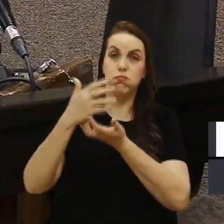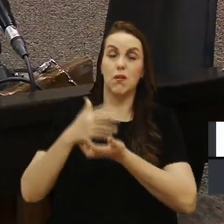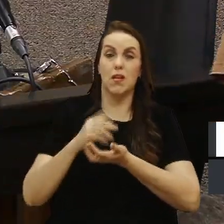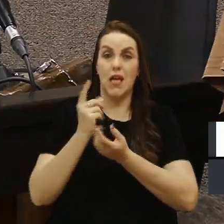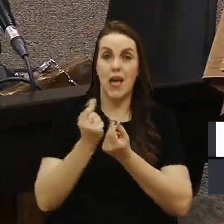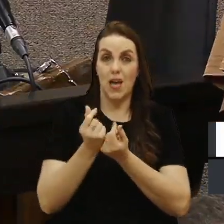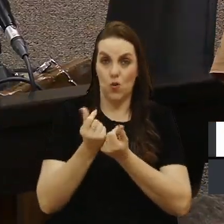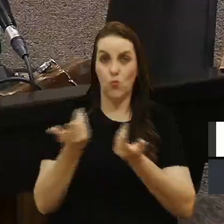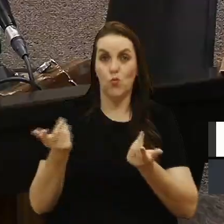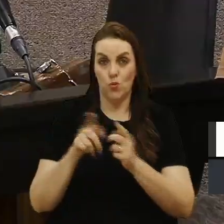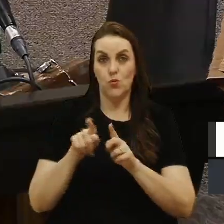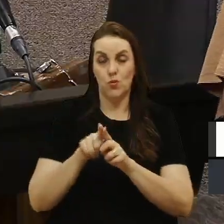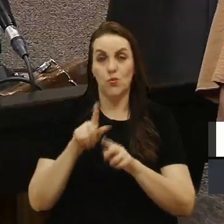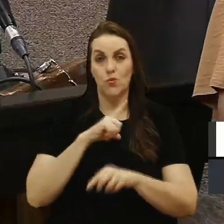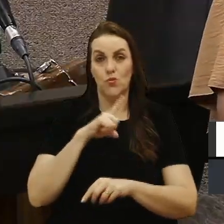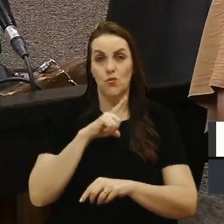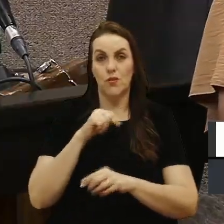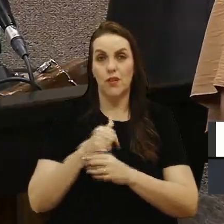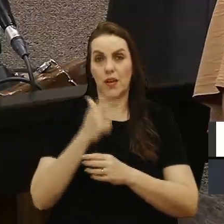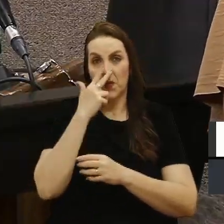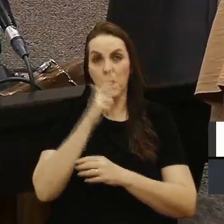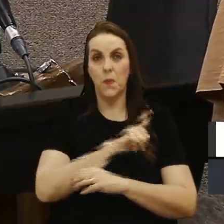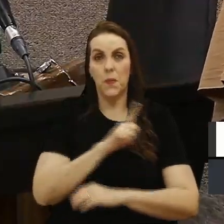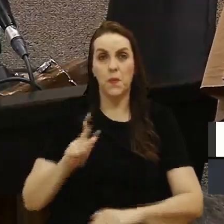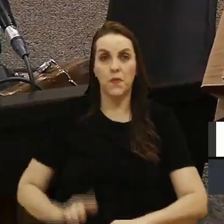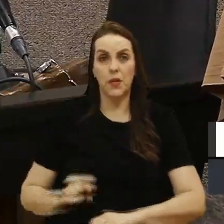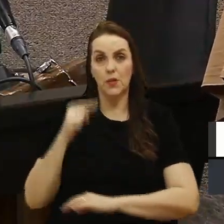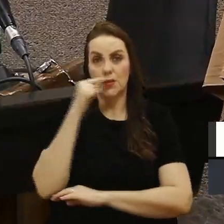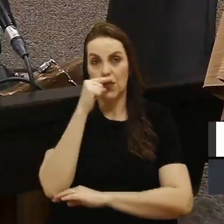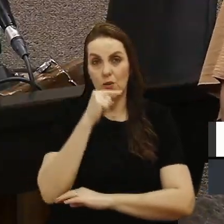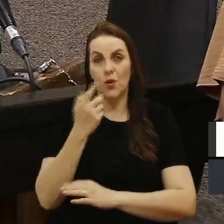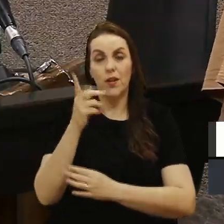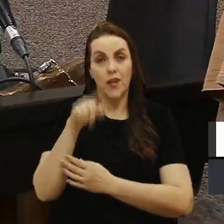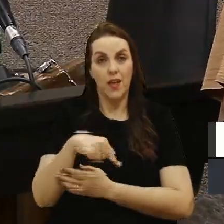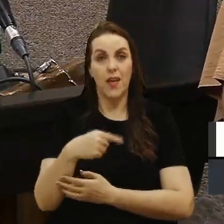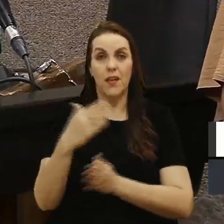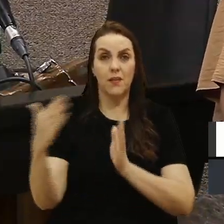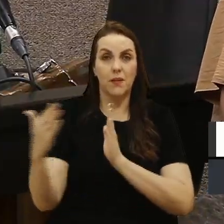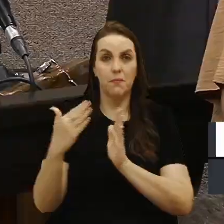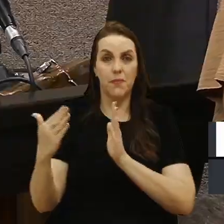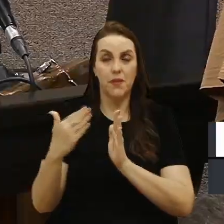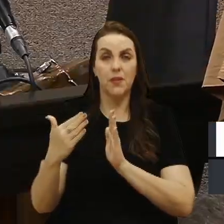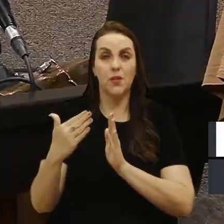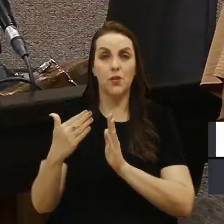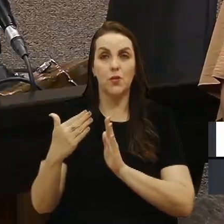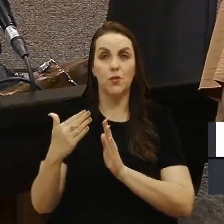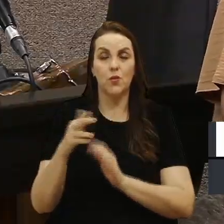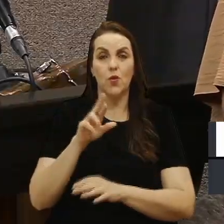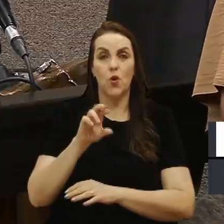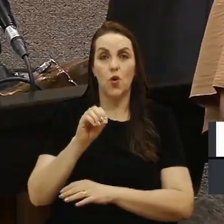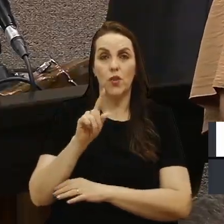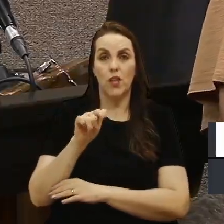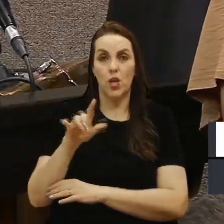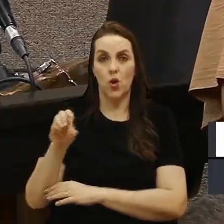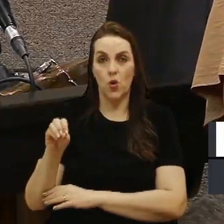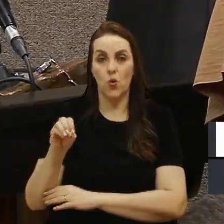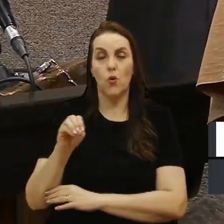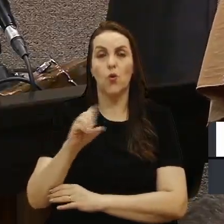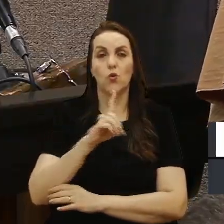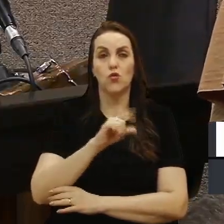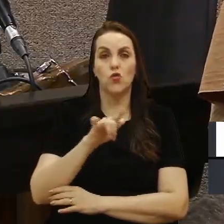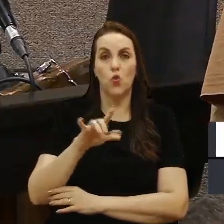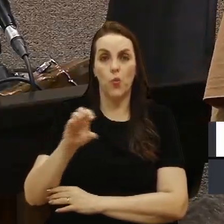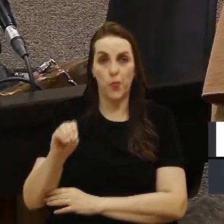como tinha na questão do governo Sartori, naquela época comandada pelo Rodrigo Colognesi e pelo Diogo Pasquale, onde